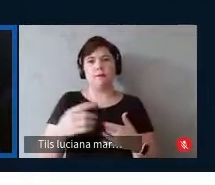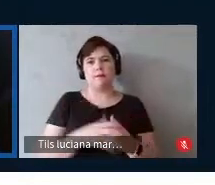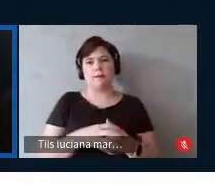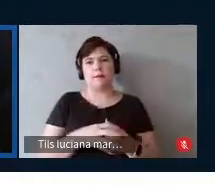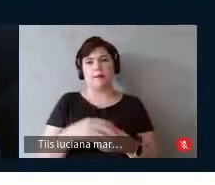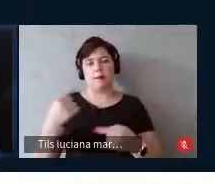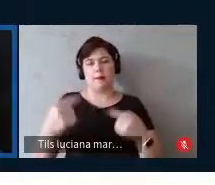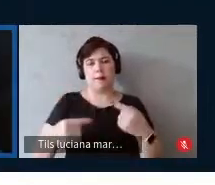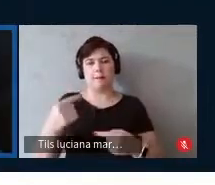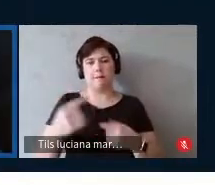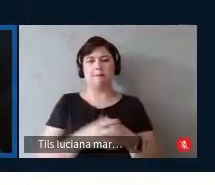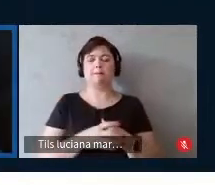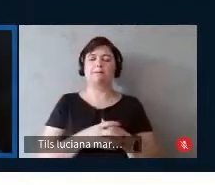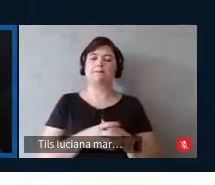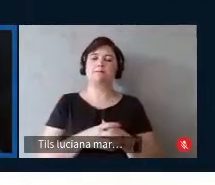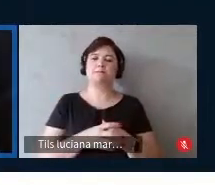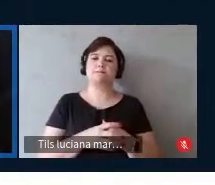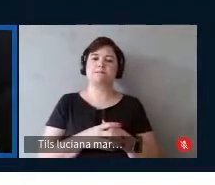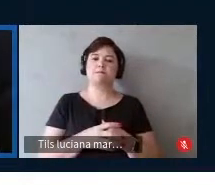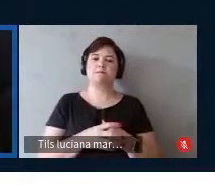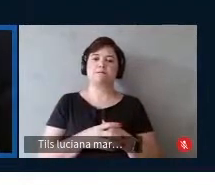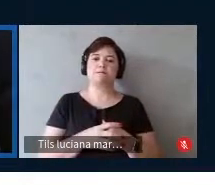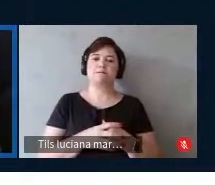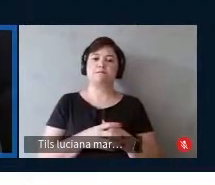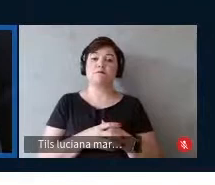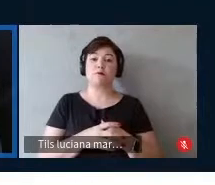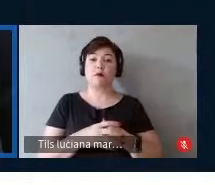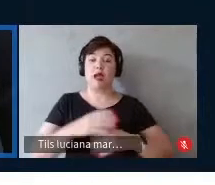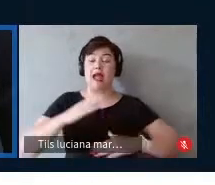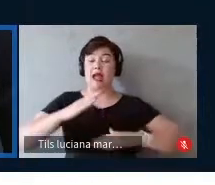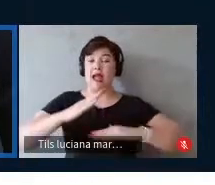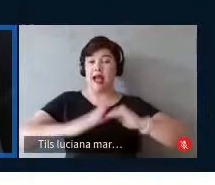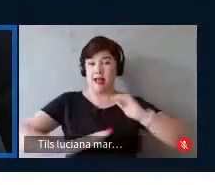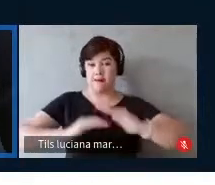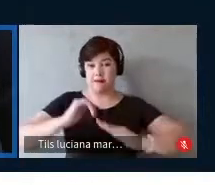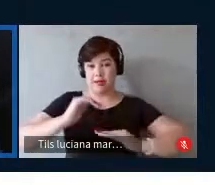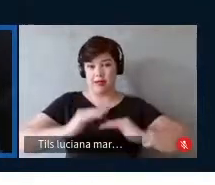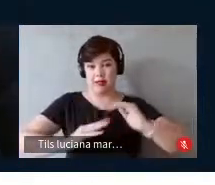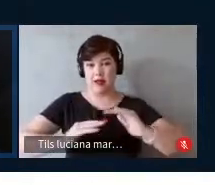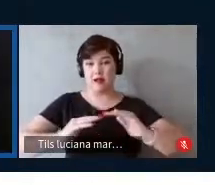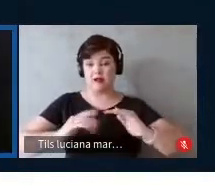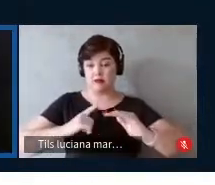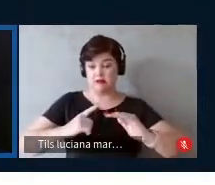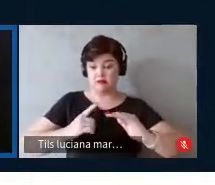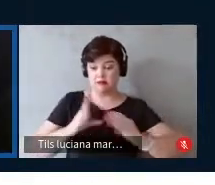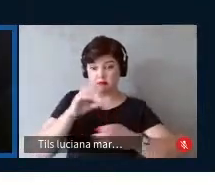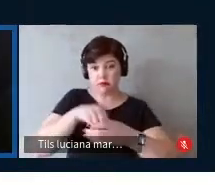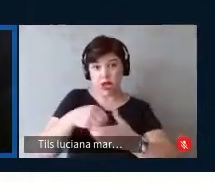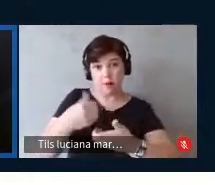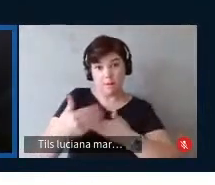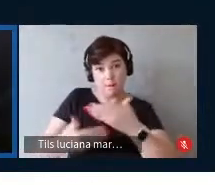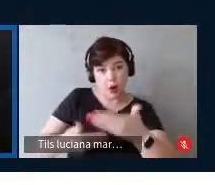debate. Nas habilidades envolvendo o processo,